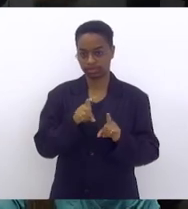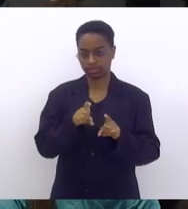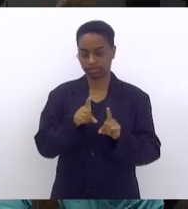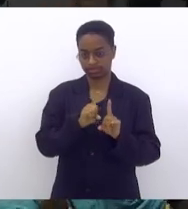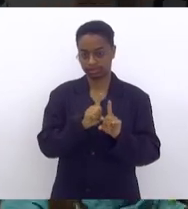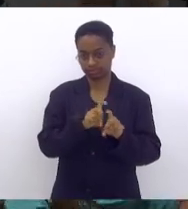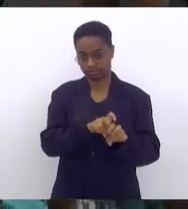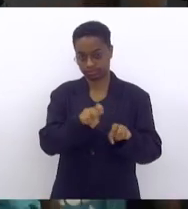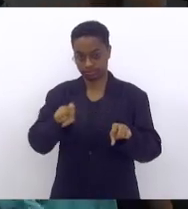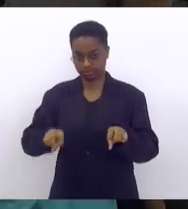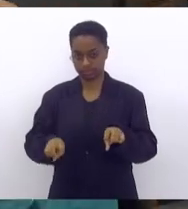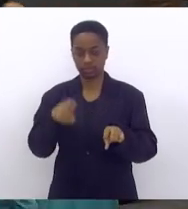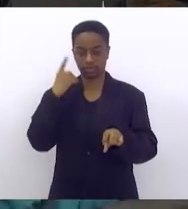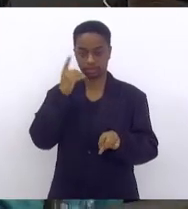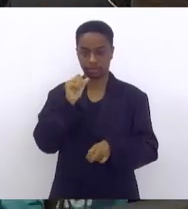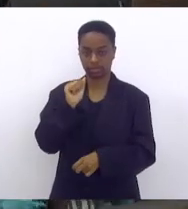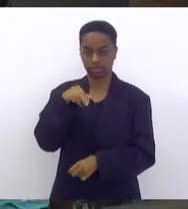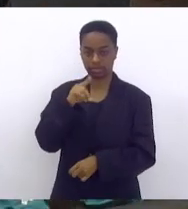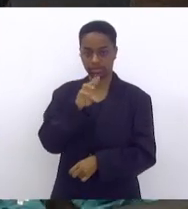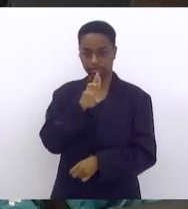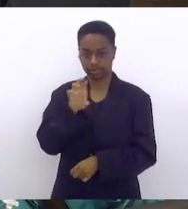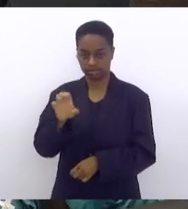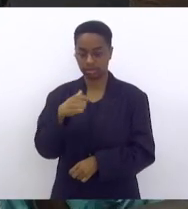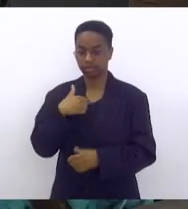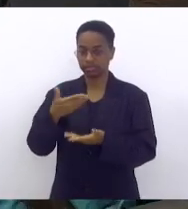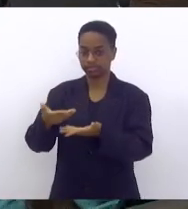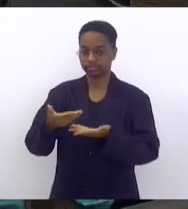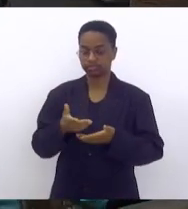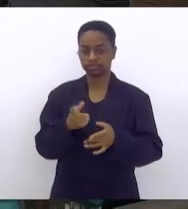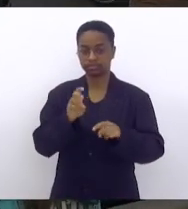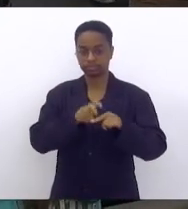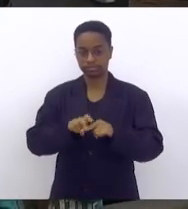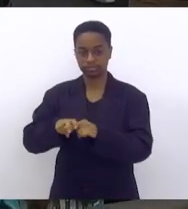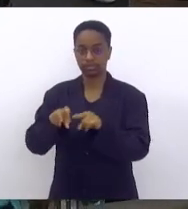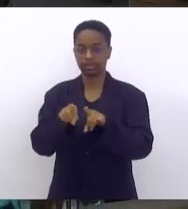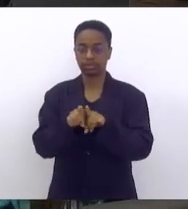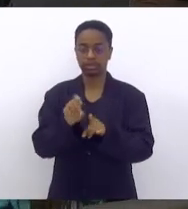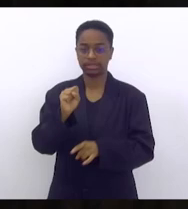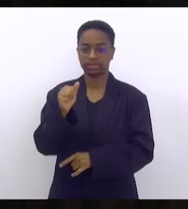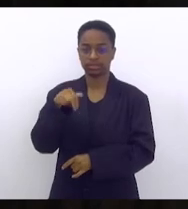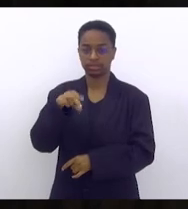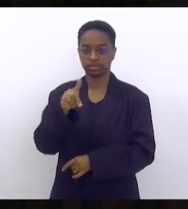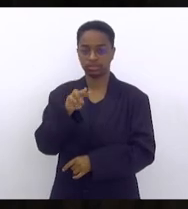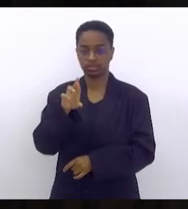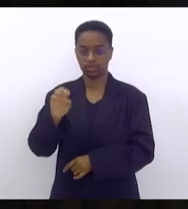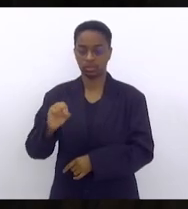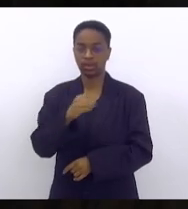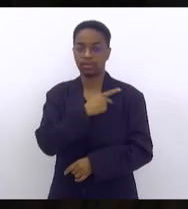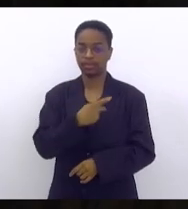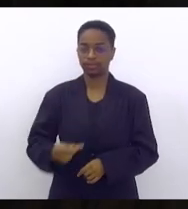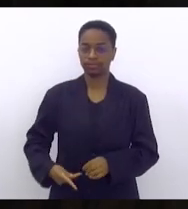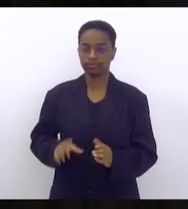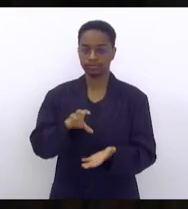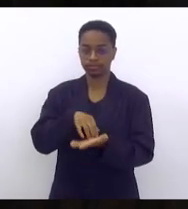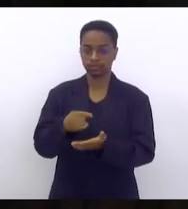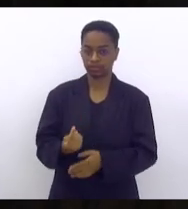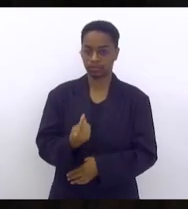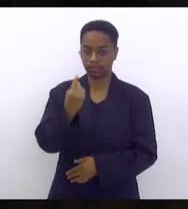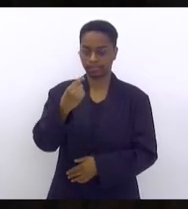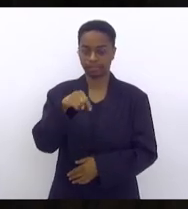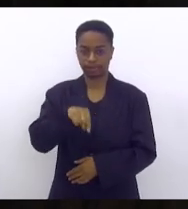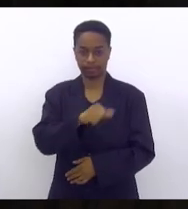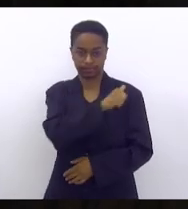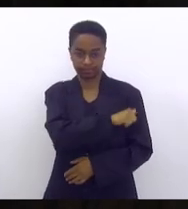André Correia, chamo para compor Sandro César, presidente da Central Única dos Trabalhadores do Rio de Janeiro.